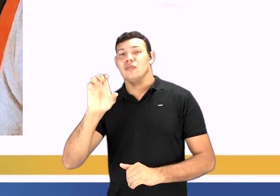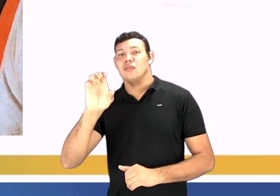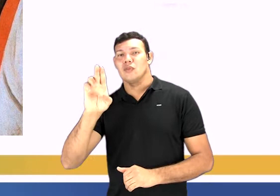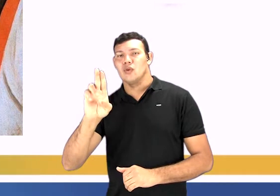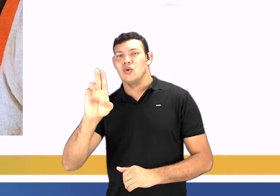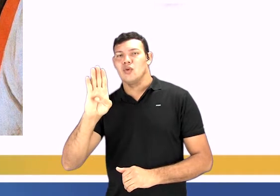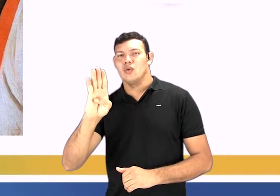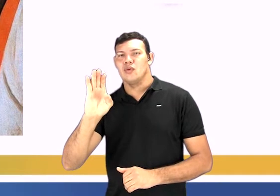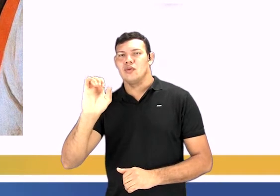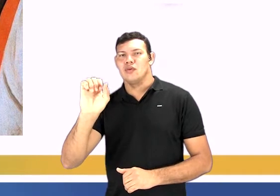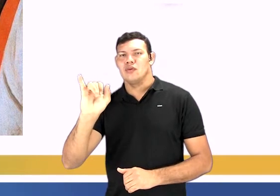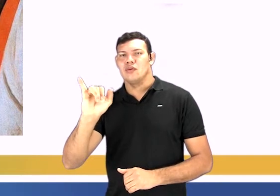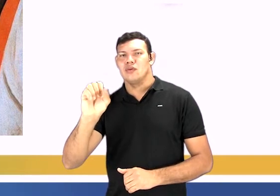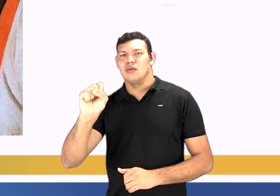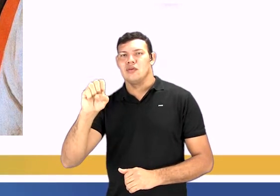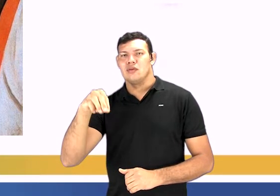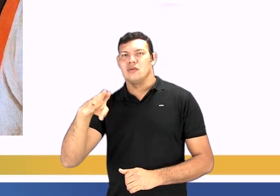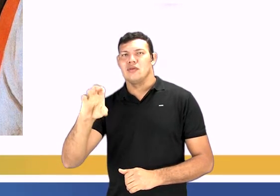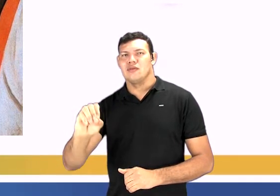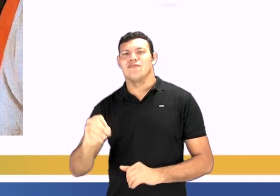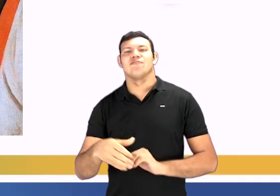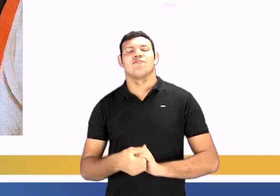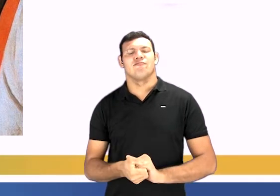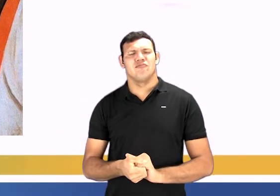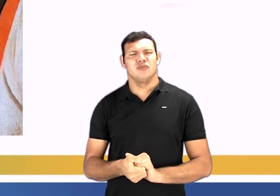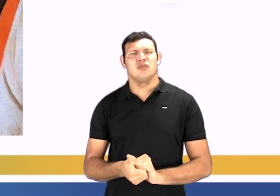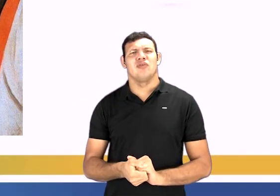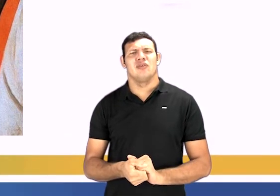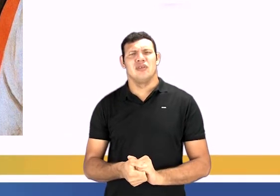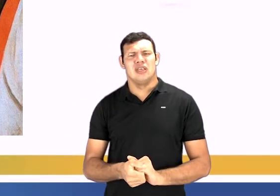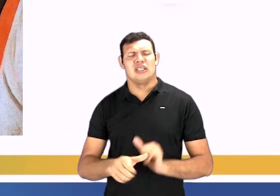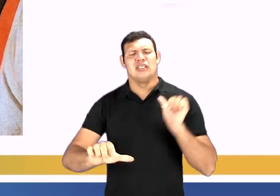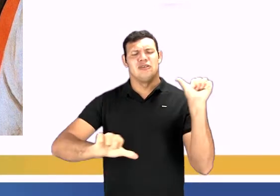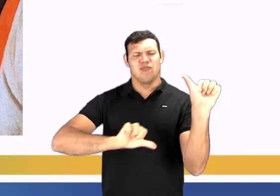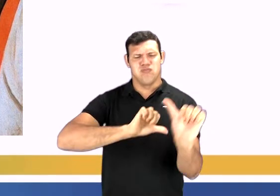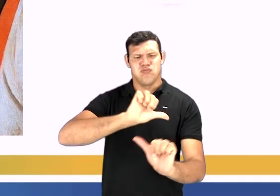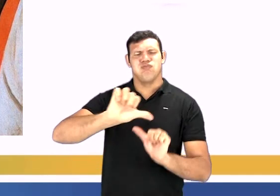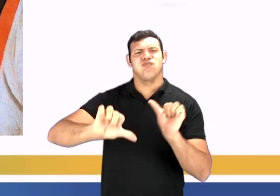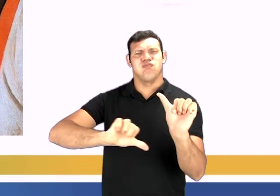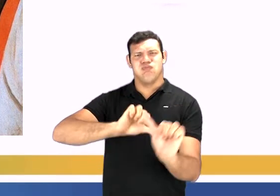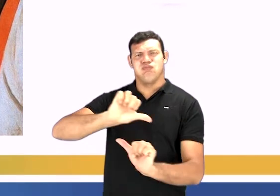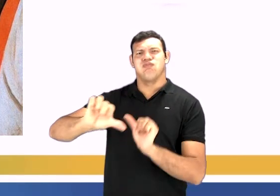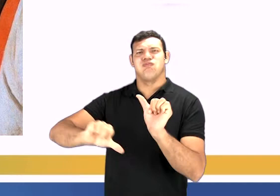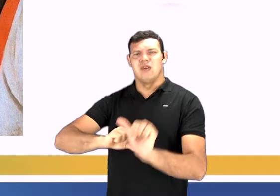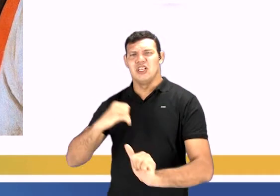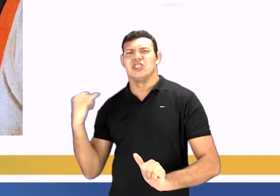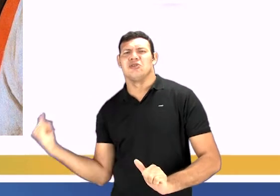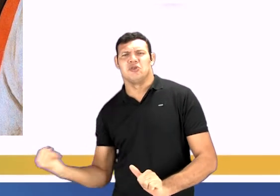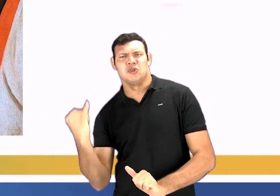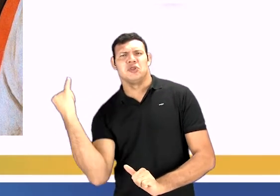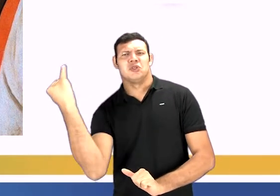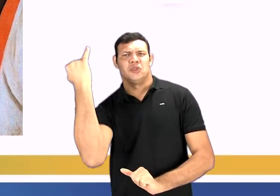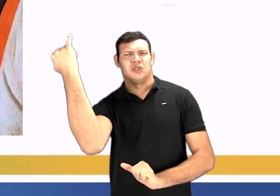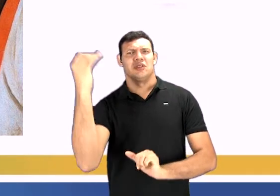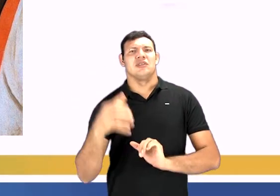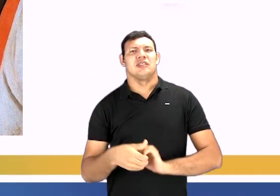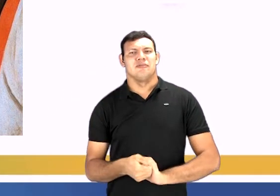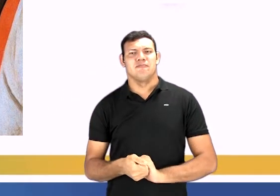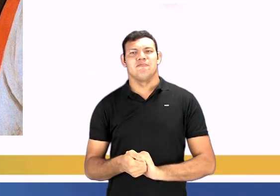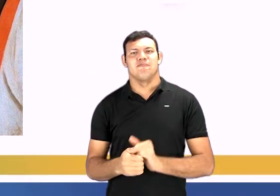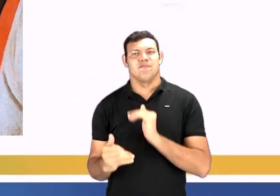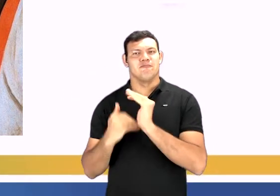ser considerado o movimento de vanguarda que mais transformou a arte do seu tempo. Desenvolvido